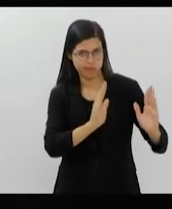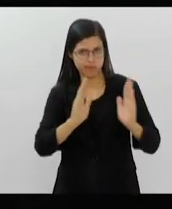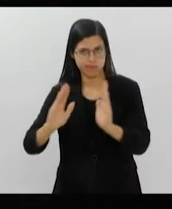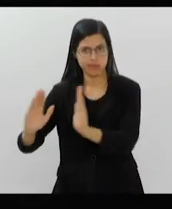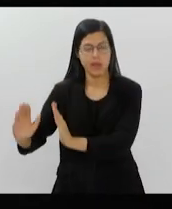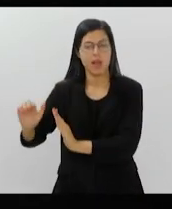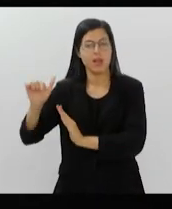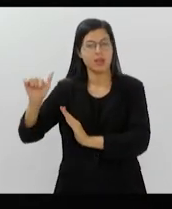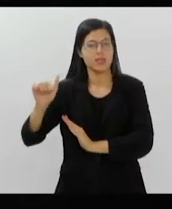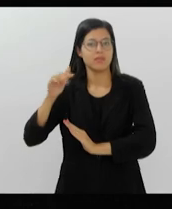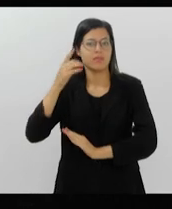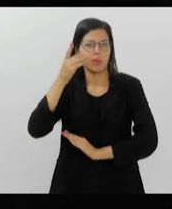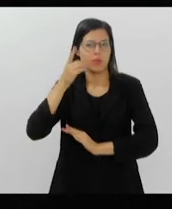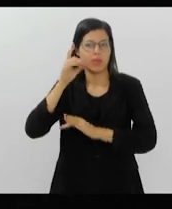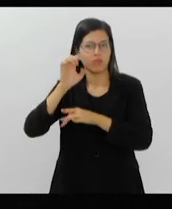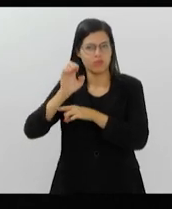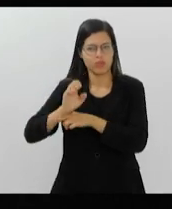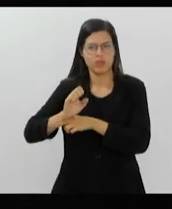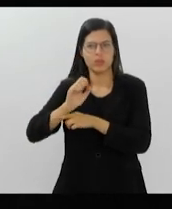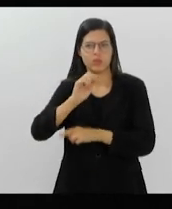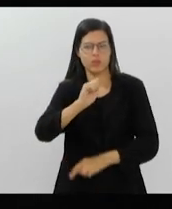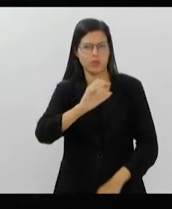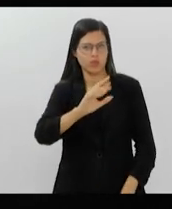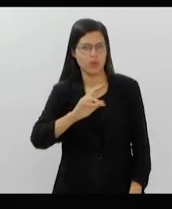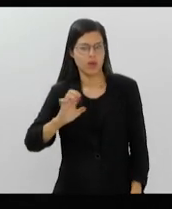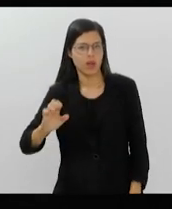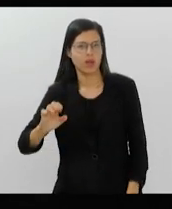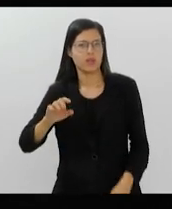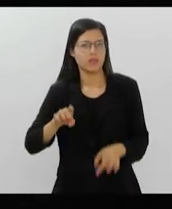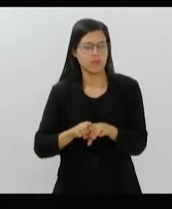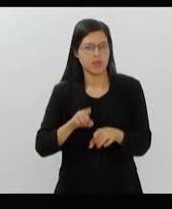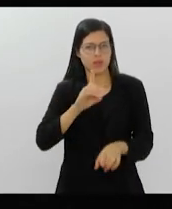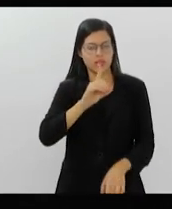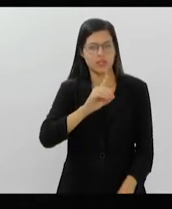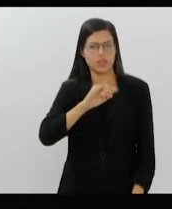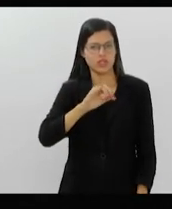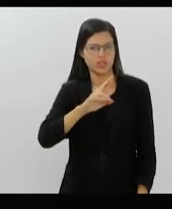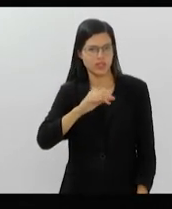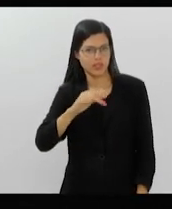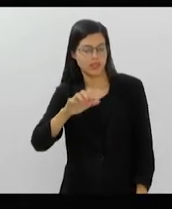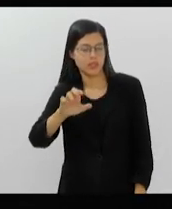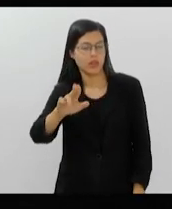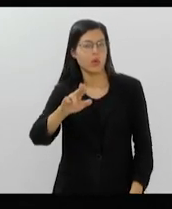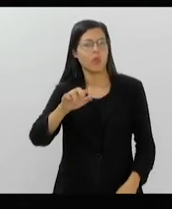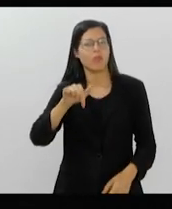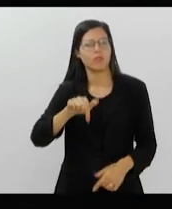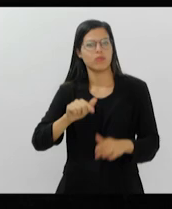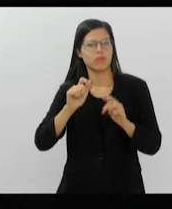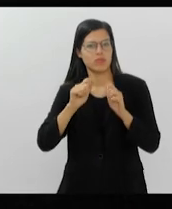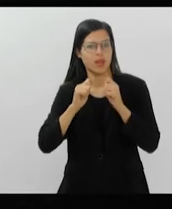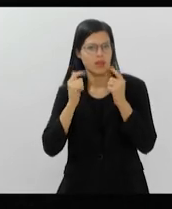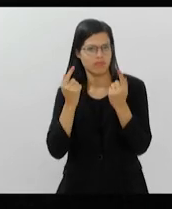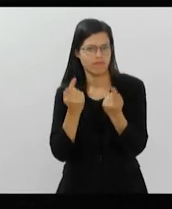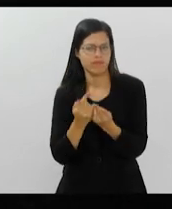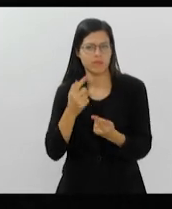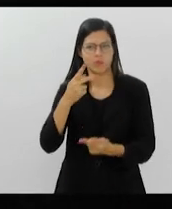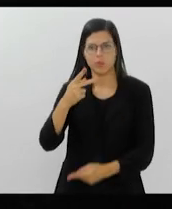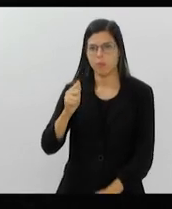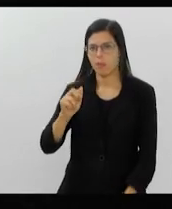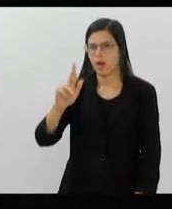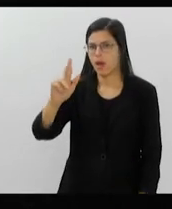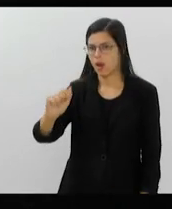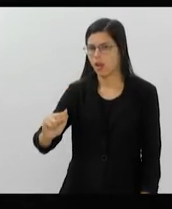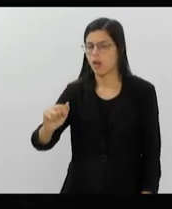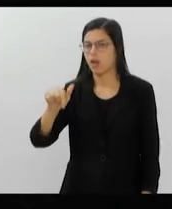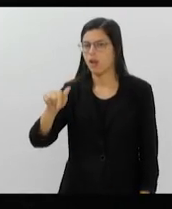Acre. Deputado Dirceu Tencarten, da Assembleia Legislativa do Pará, que tem a oportunidade também, lá no